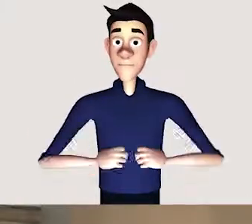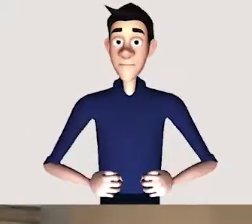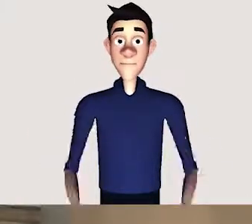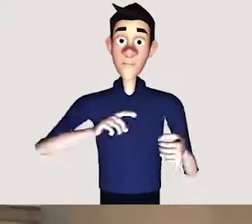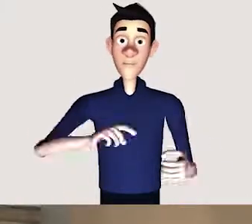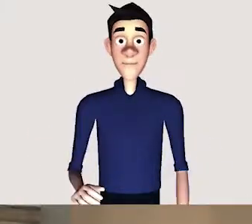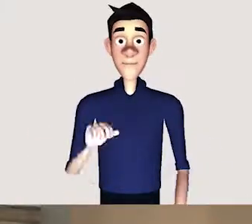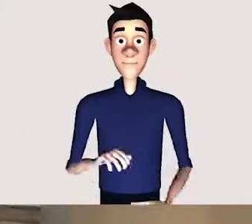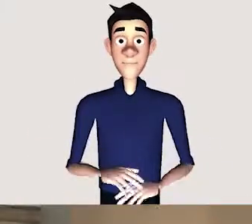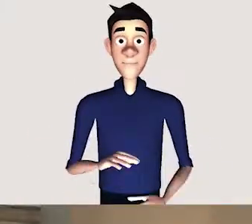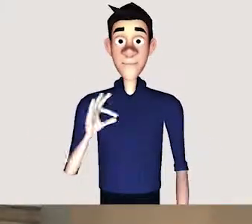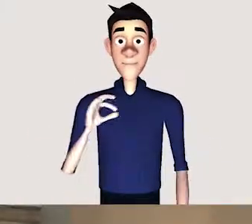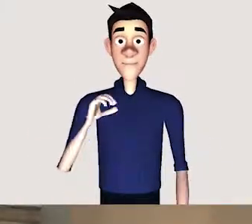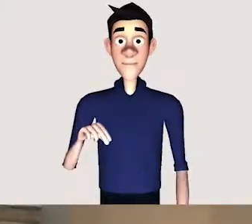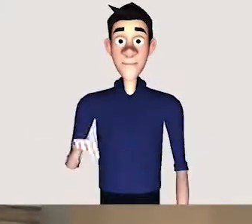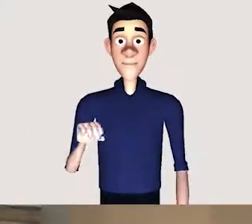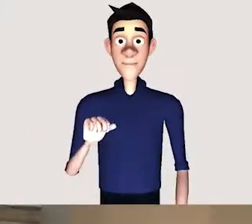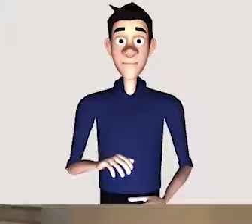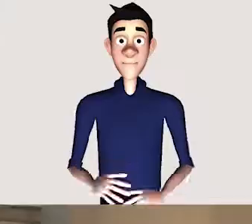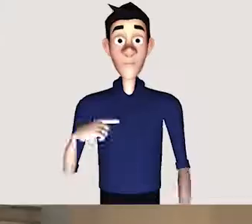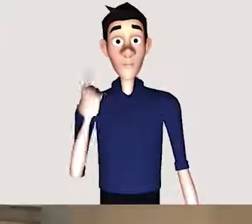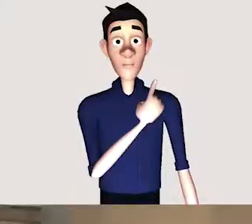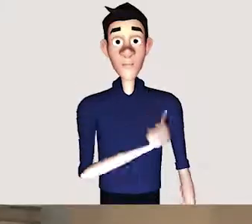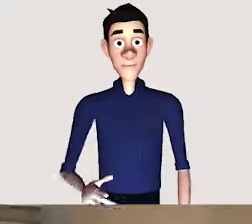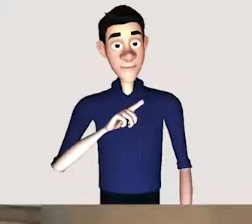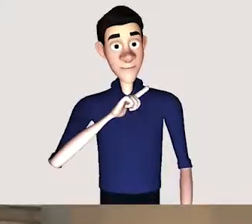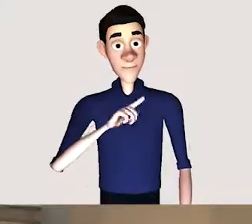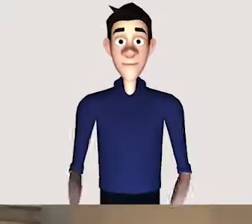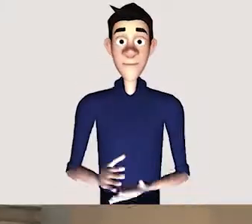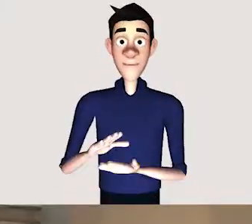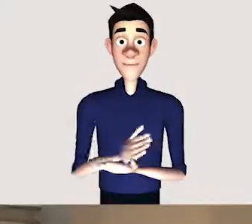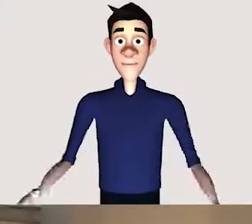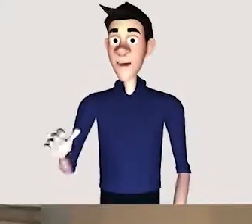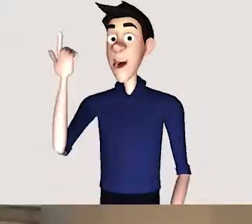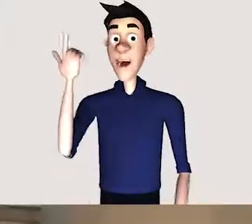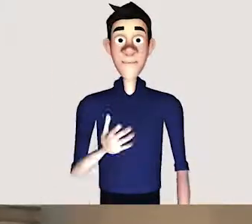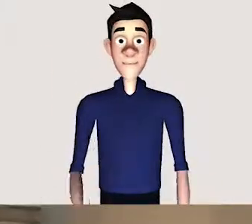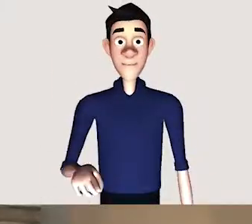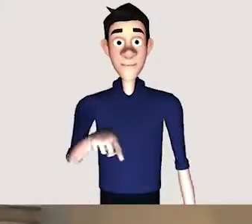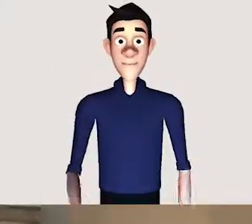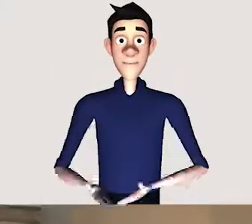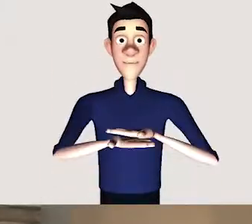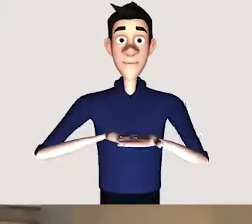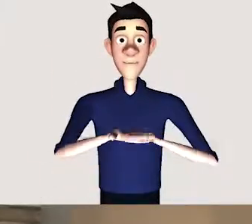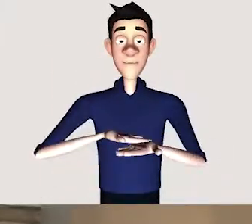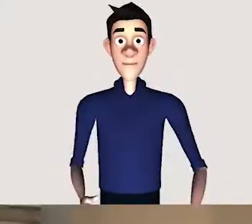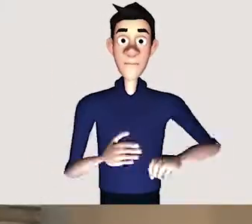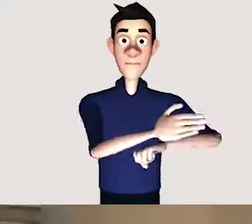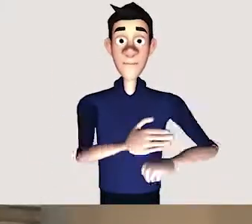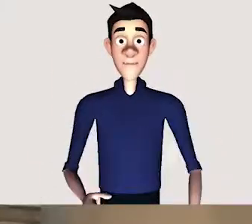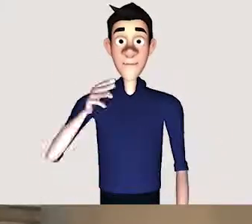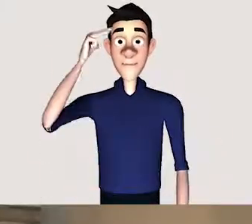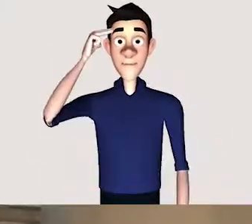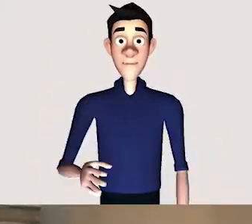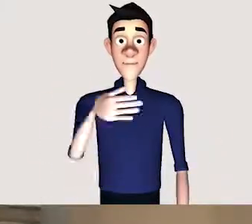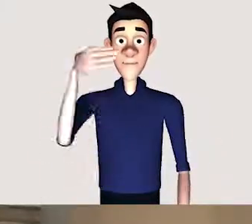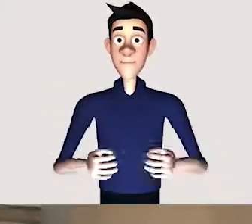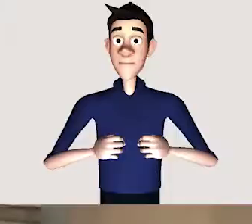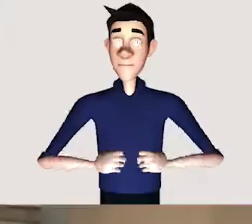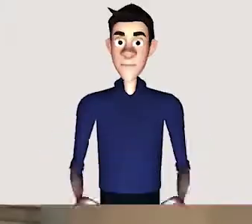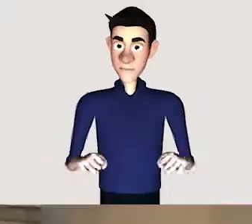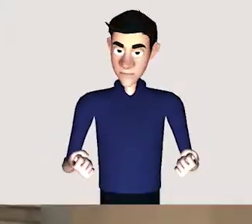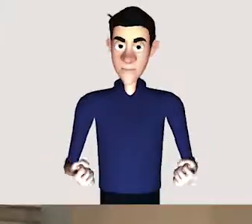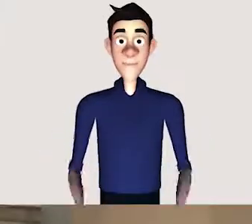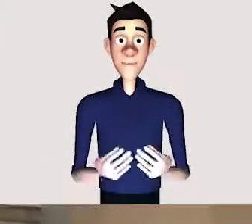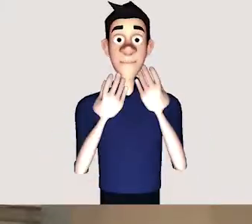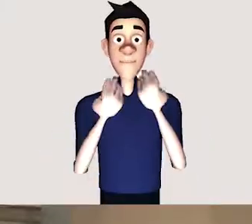esses povos sofreram e continuam sofrendo, têm sido sistematicamente apagados, esquecidos. E